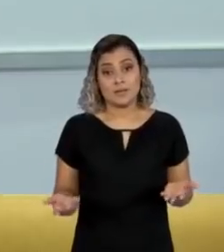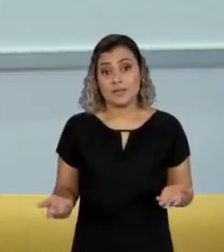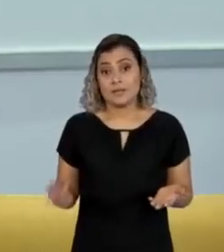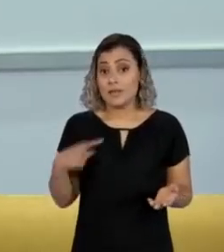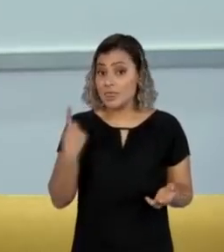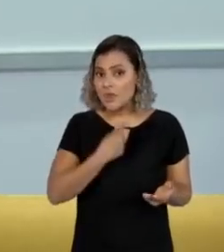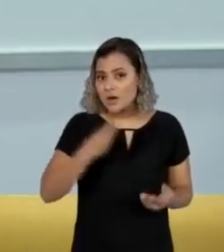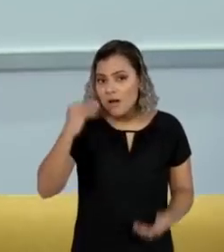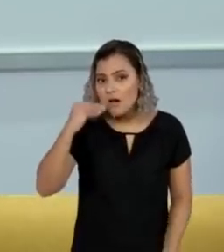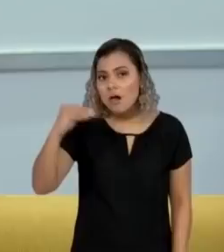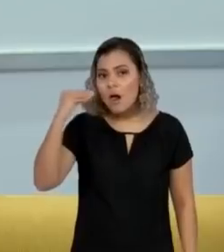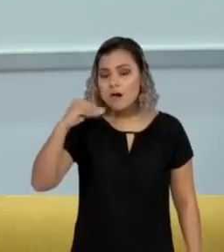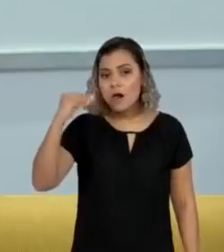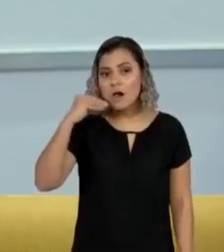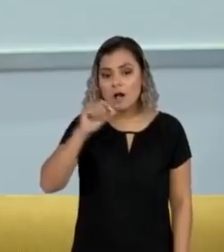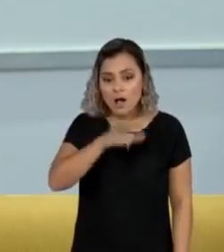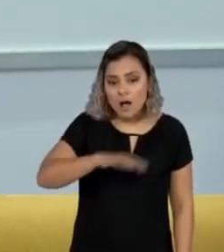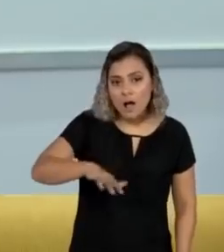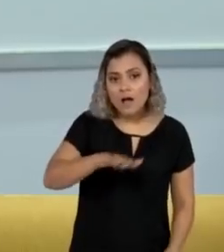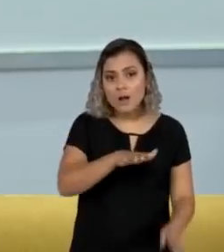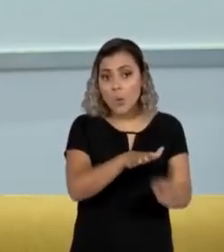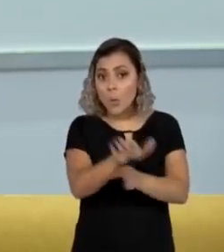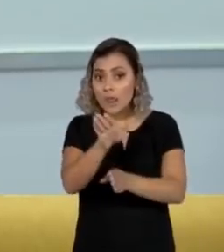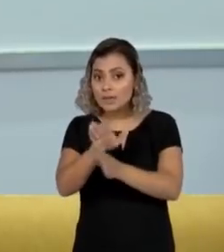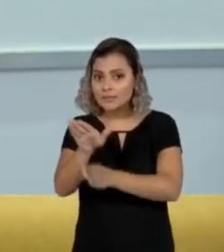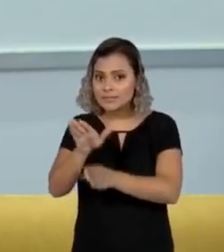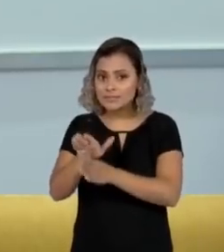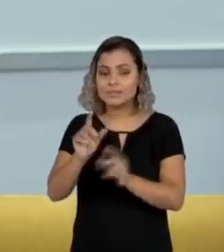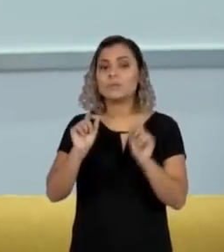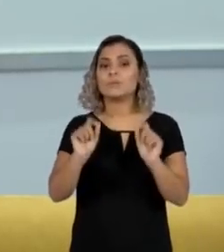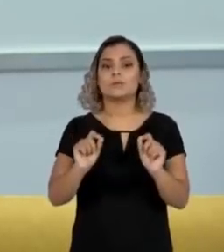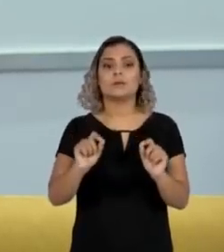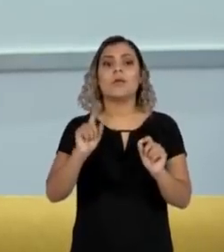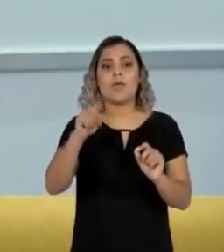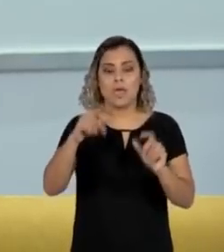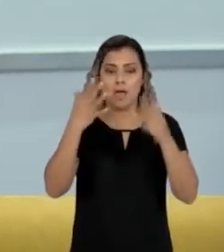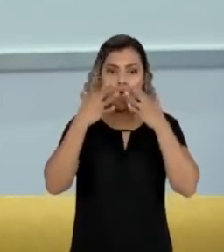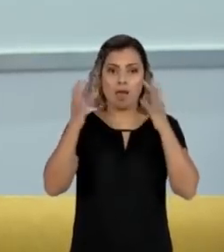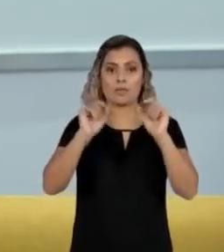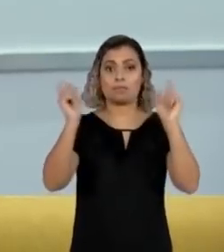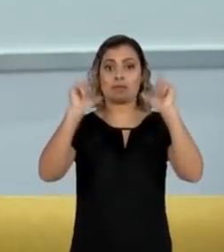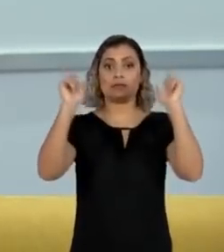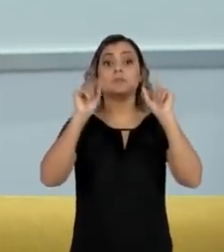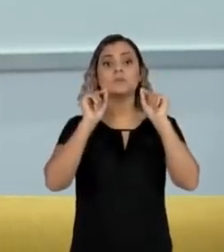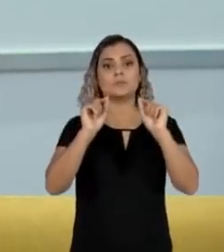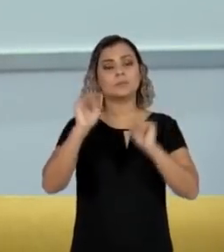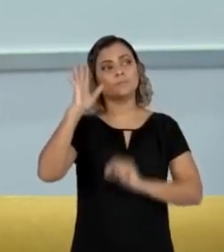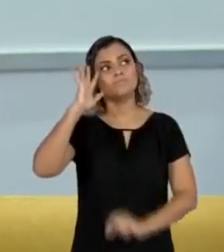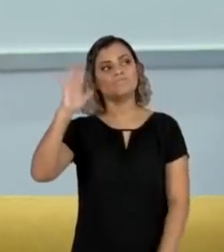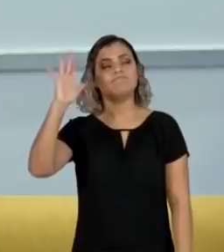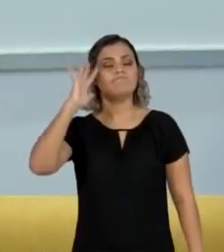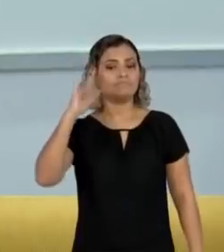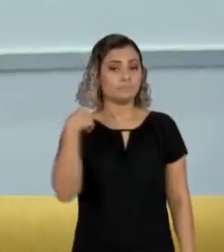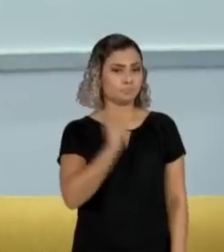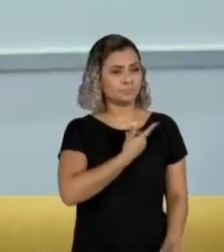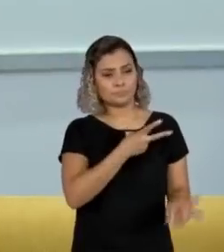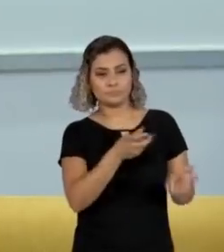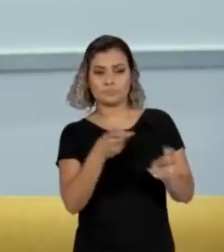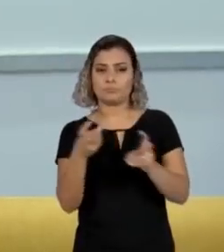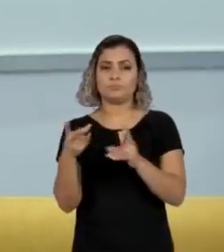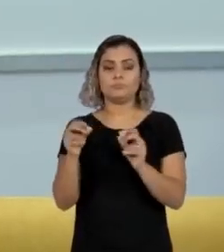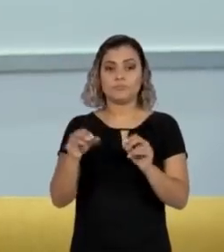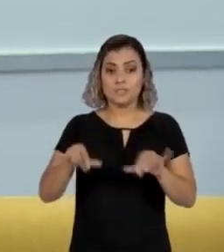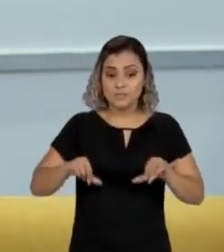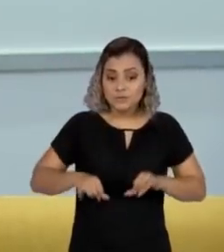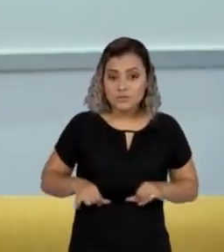nossa tentativa na consultoria de jogar luz sobre o tema é realmente despertar essa reflexão, né? O que a gente observa é que o